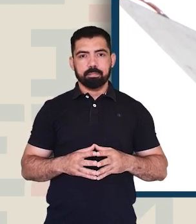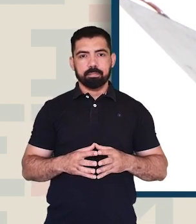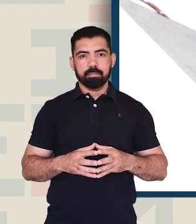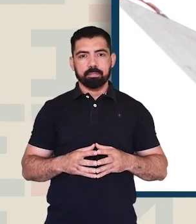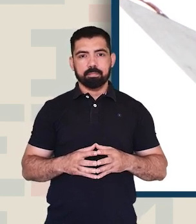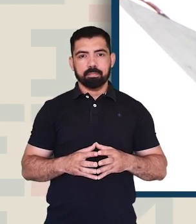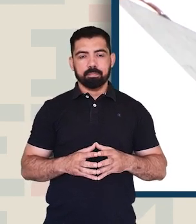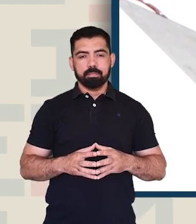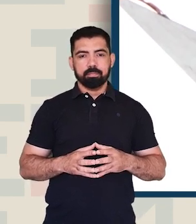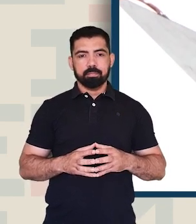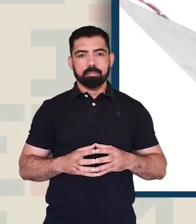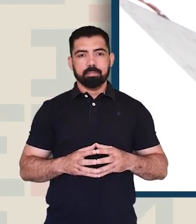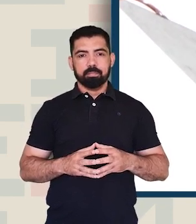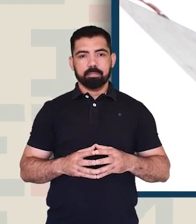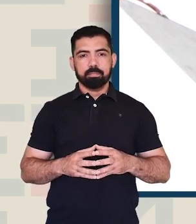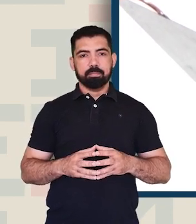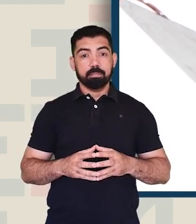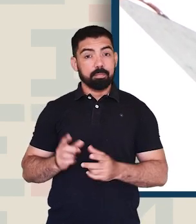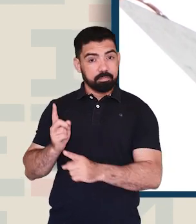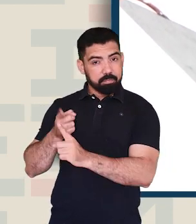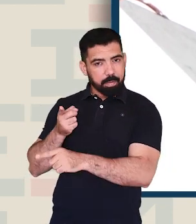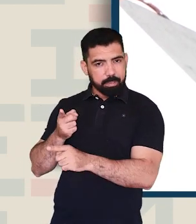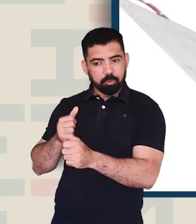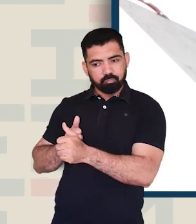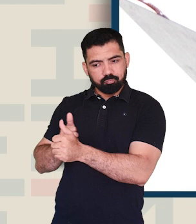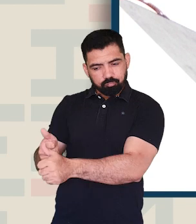para vocês, vou pegar um playback aqui rapidinho.